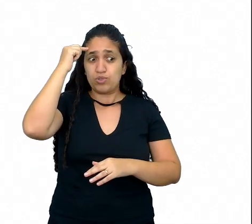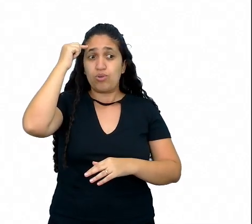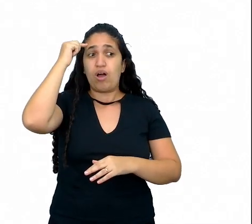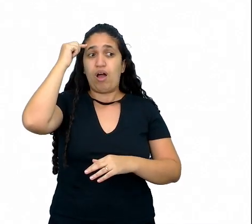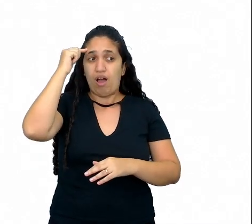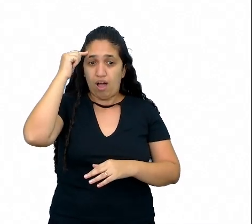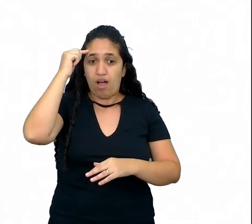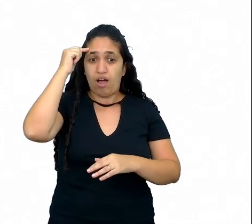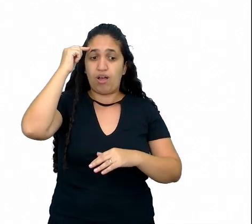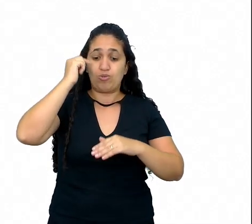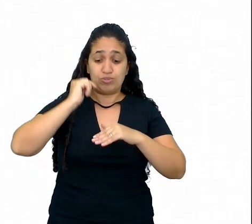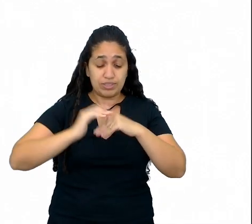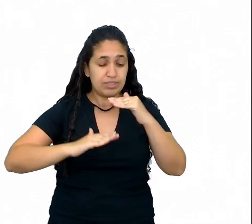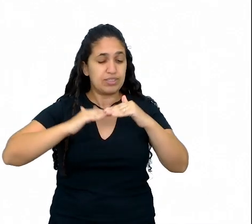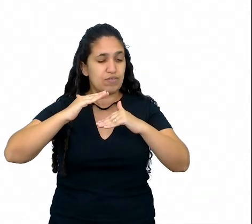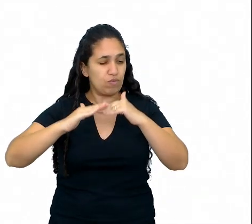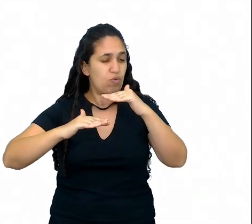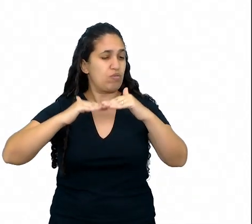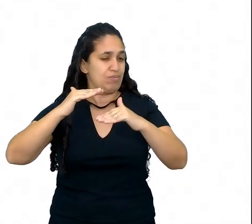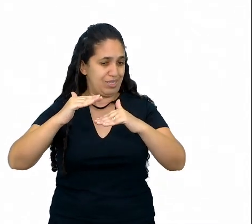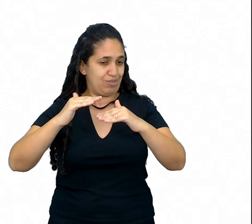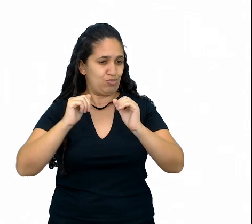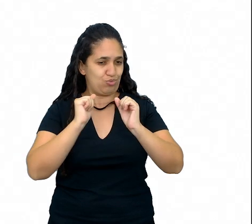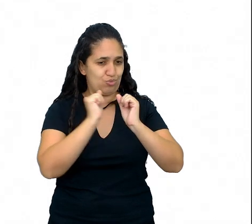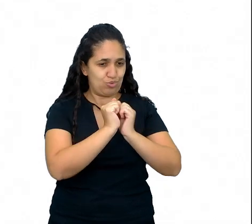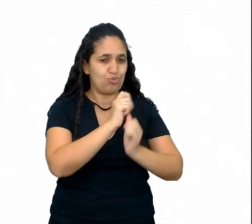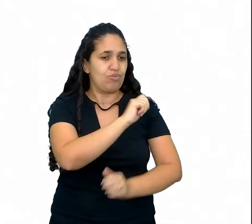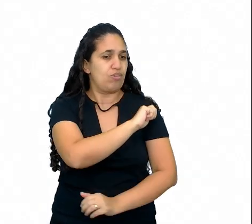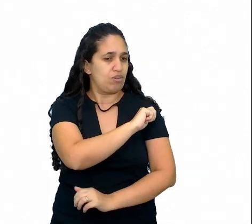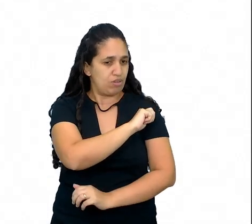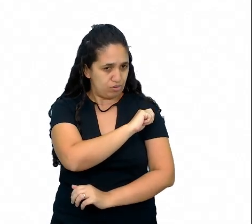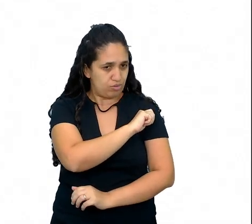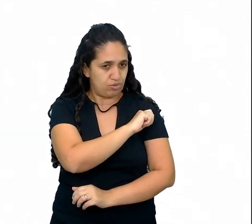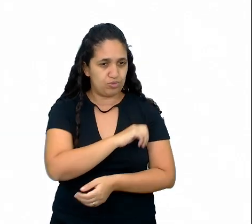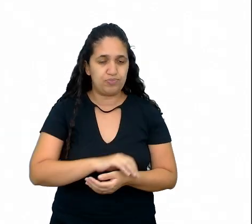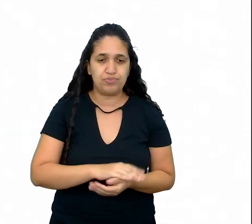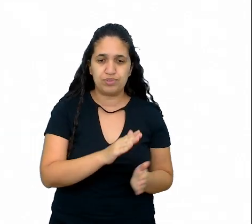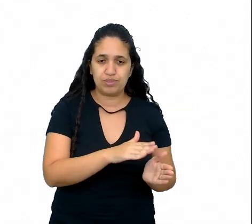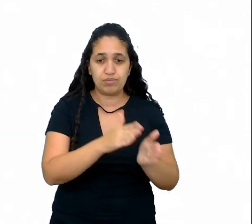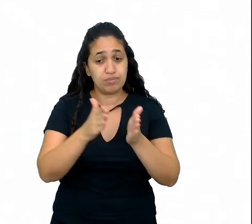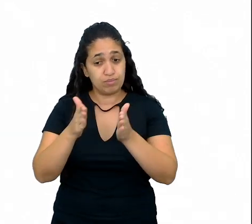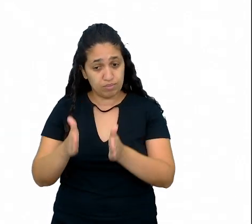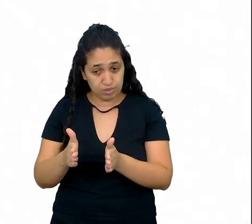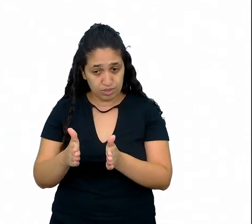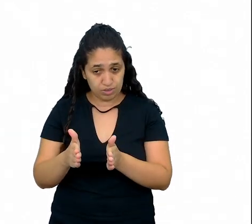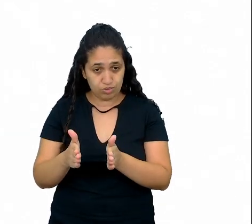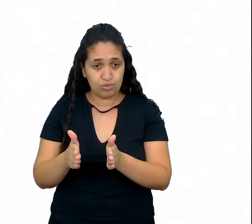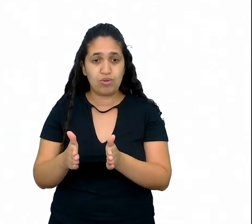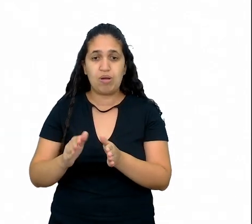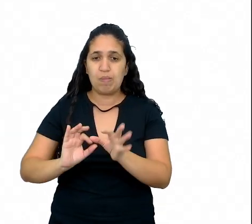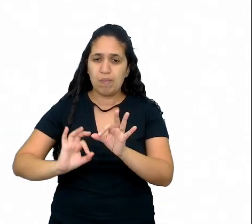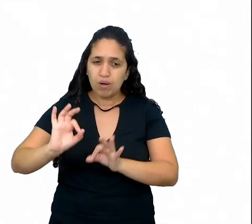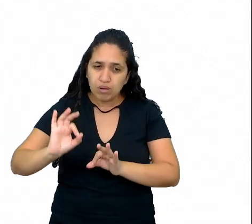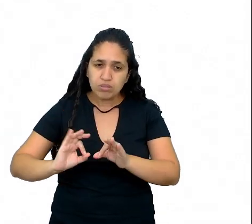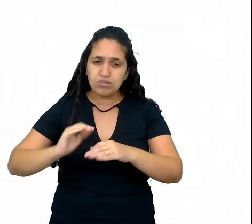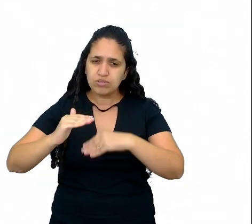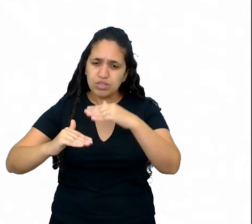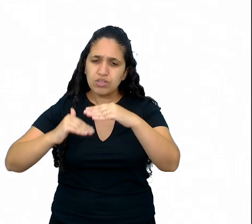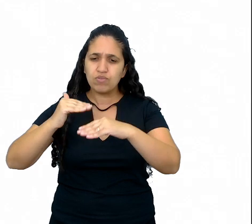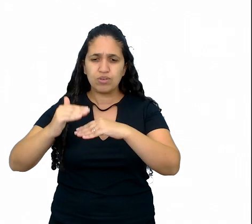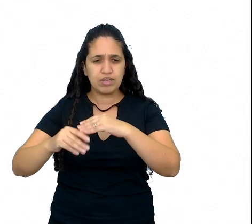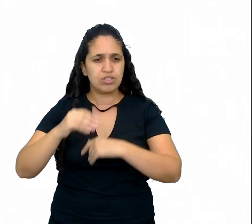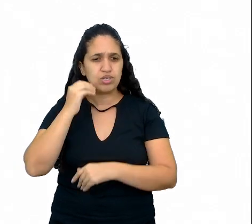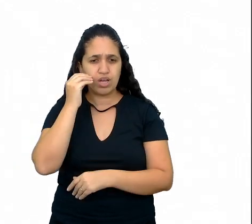daquilo que a gente vai fazer com os estudantes, né. E o momento do processo de desenvolvimento de uma